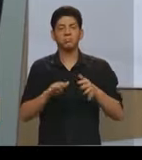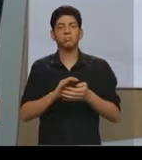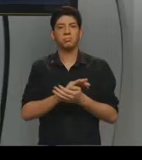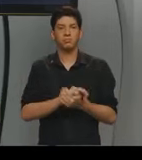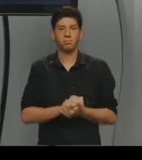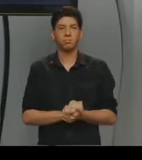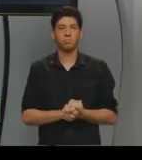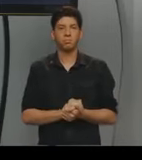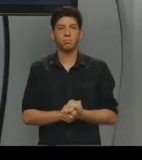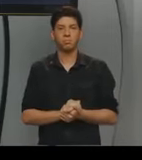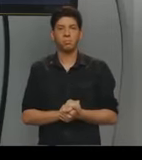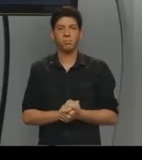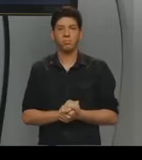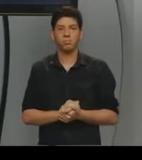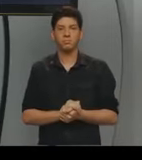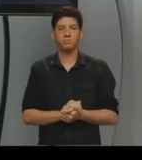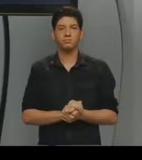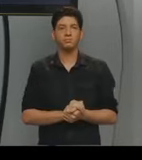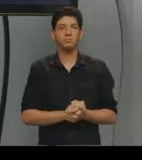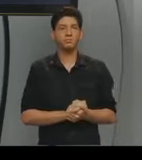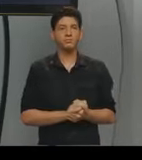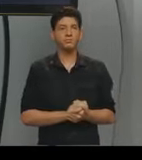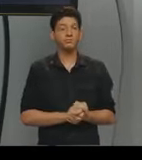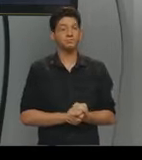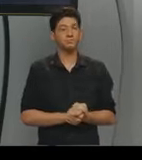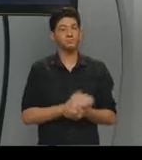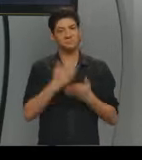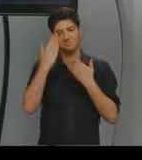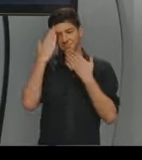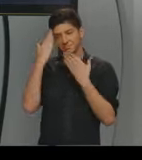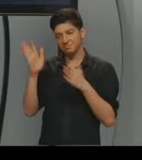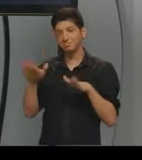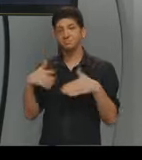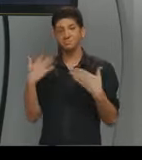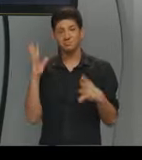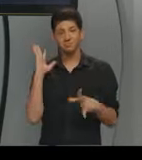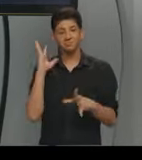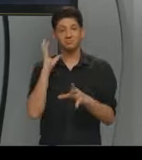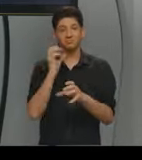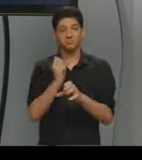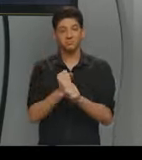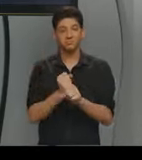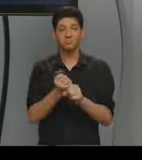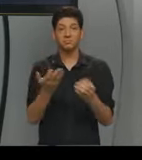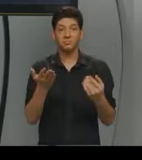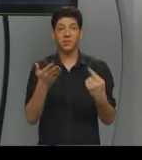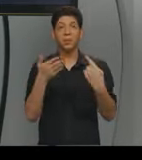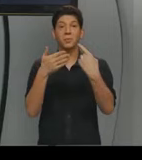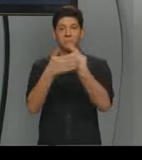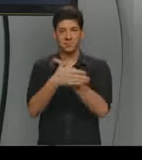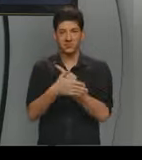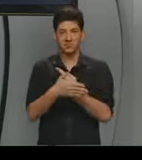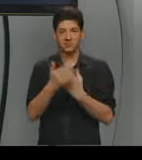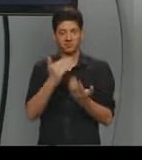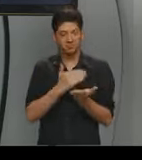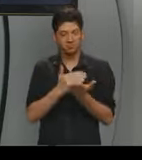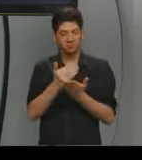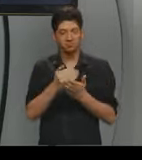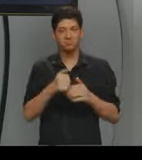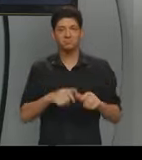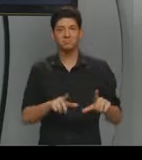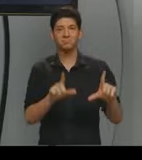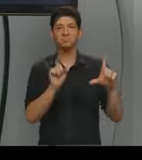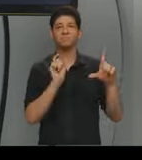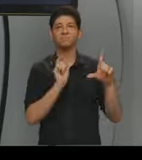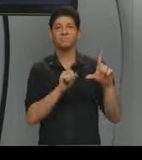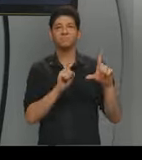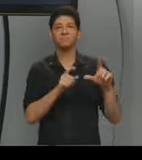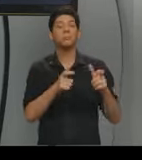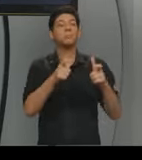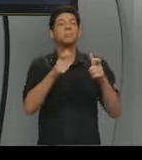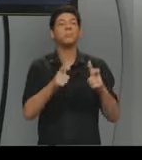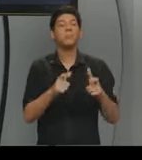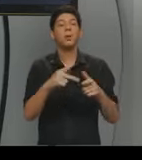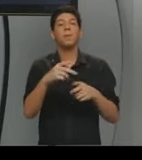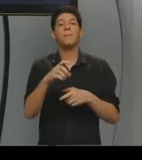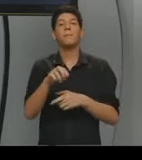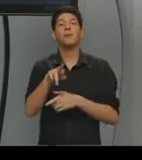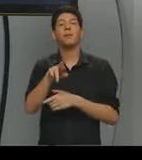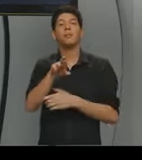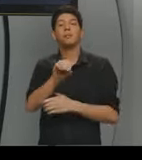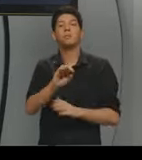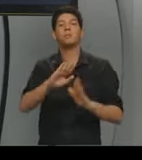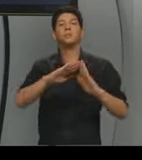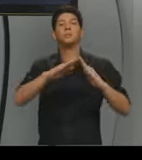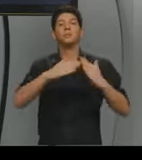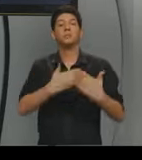Muito obrigada. Agora que nós já relembramos as aulas, nós vamos passar para as perguntas. A nossa primeira pergunta veio do Pedro, da